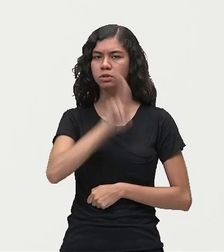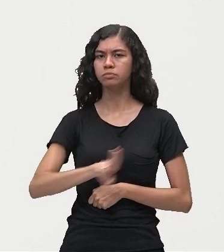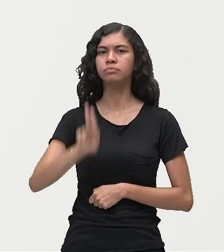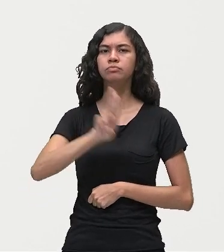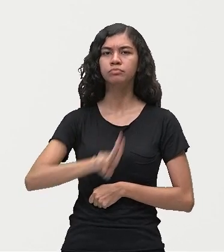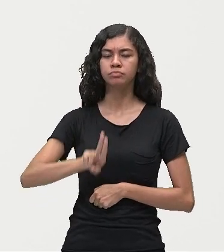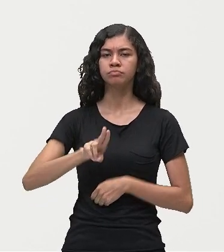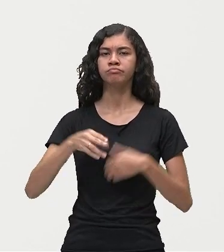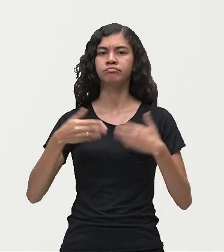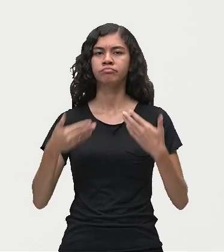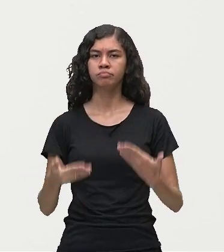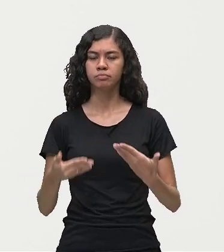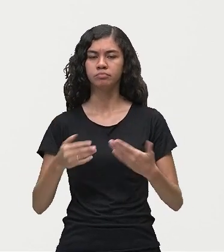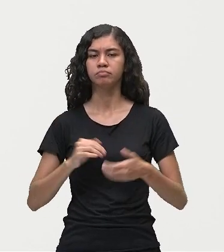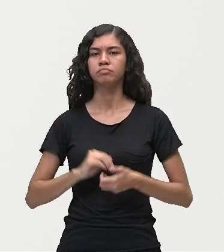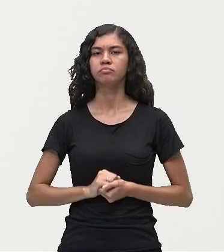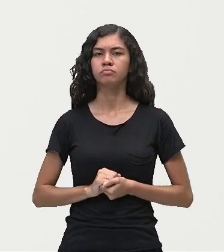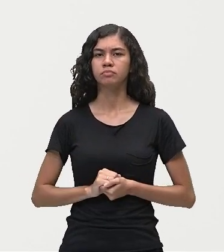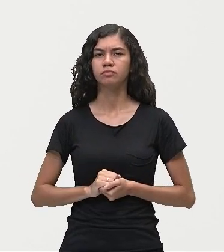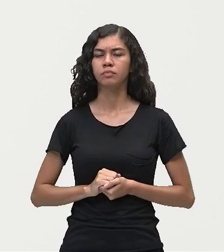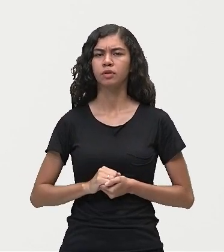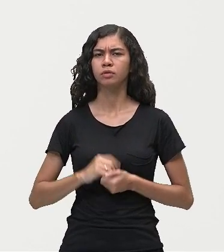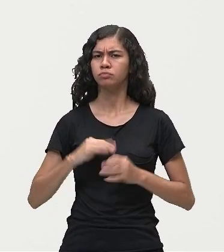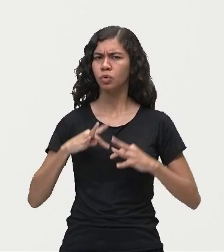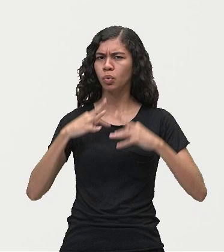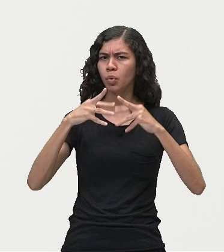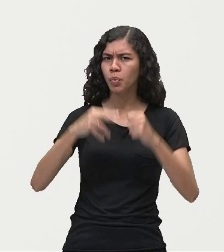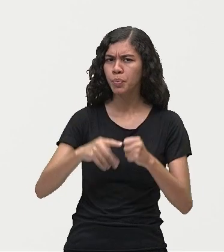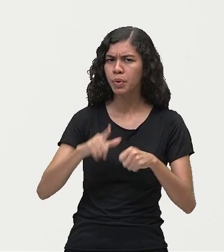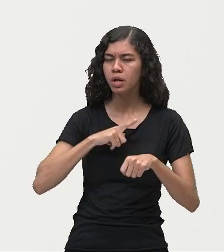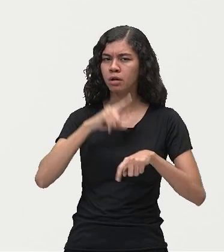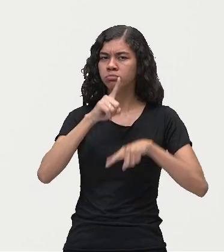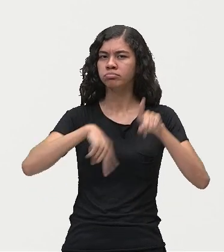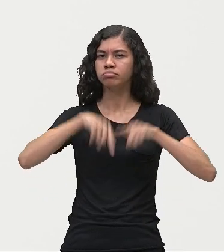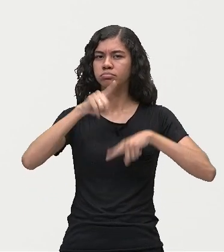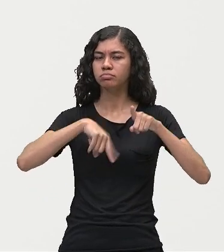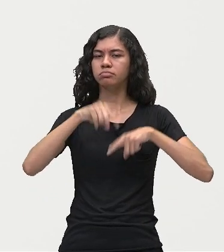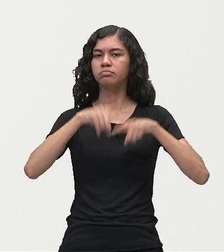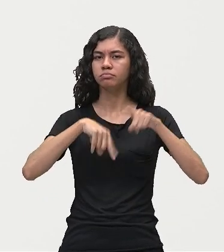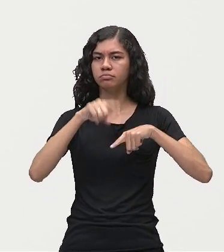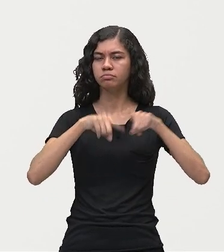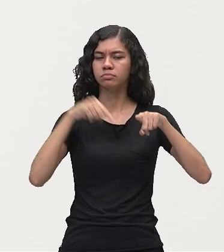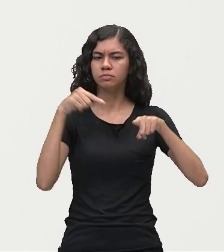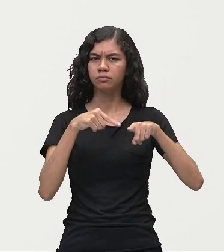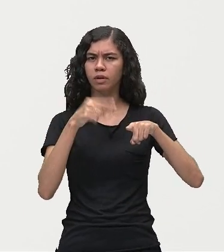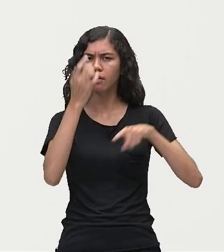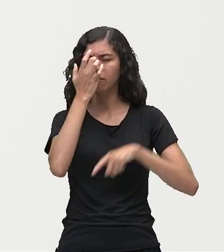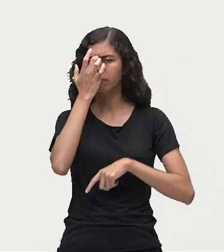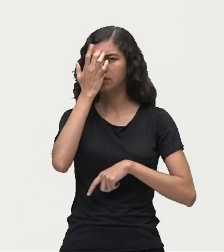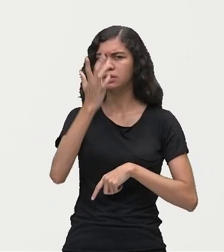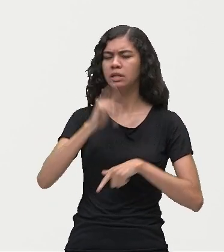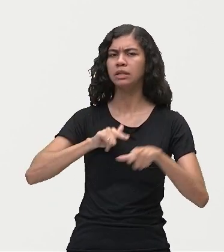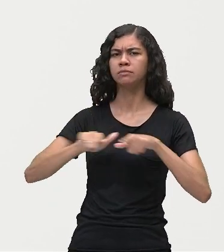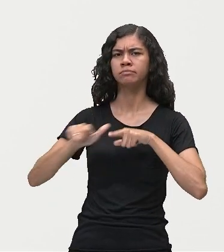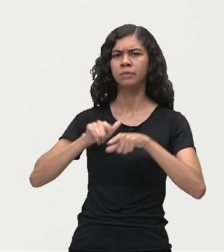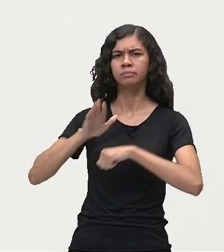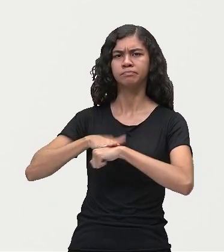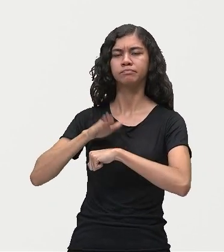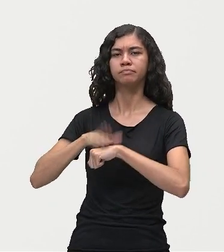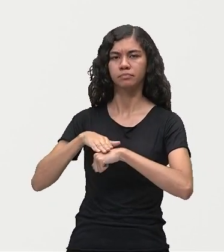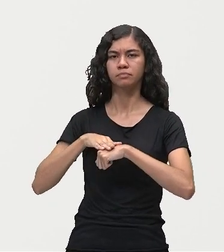Então, assim, gente, tudo que é o objeto em que ele facilita a execução de um trabalho